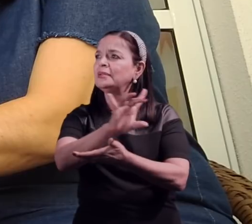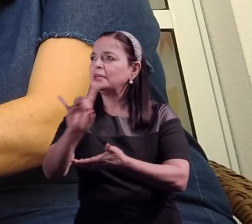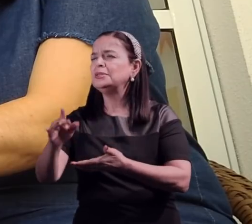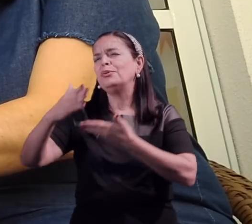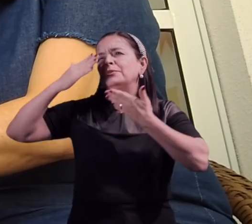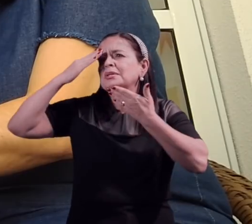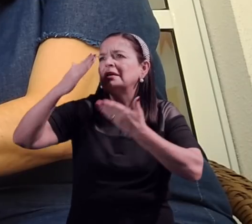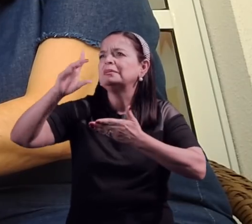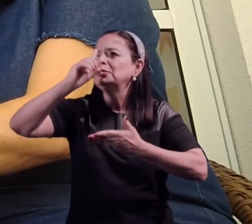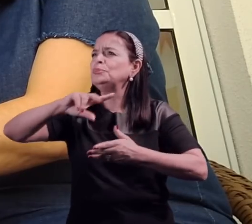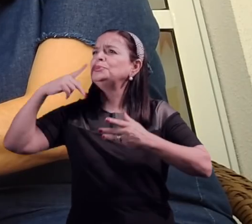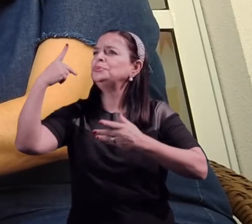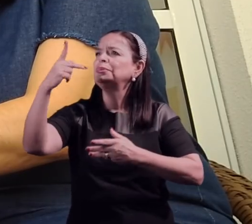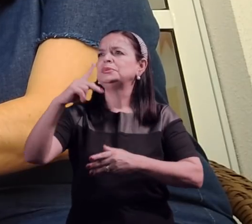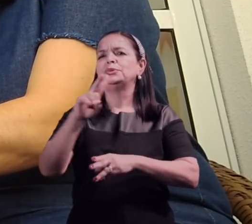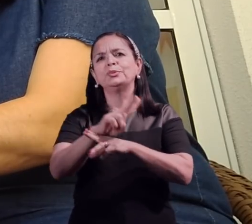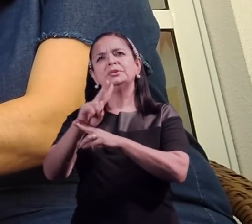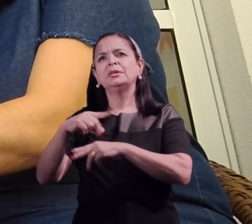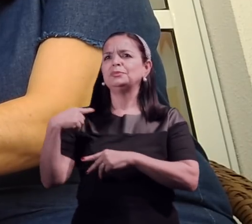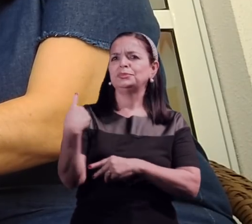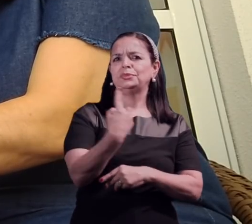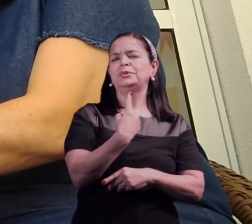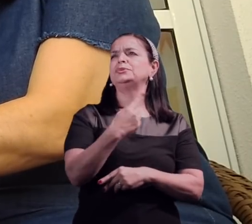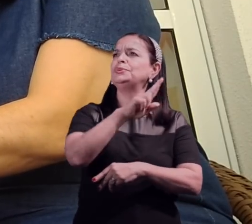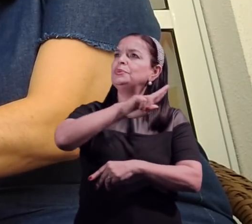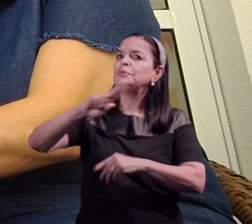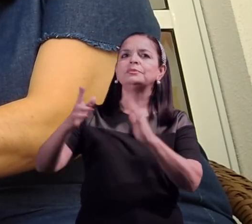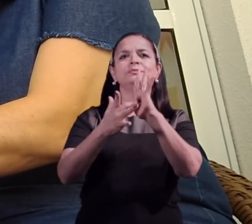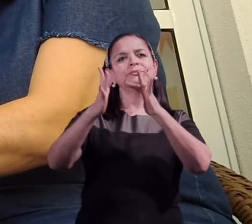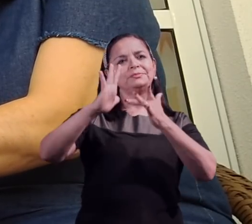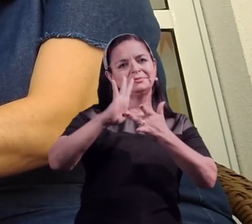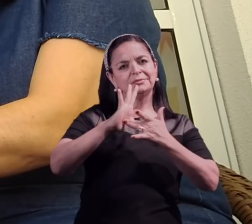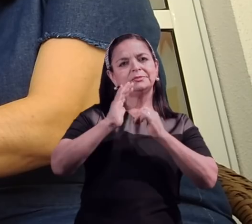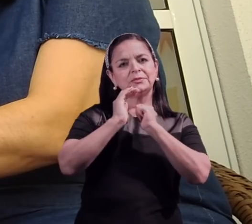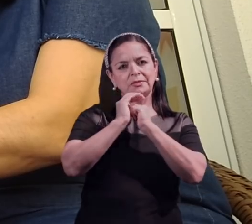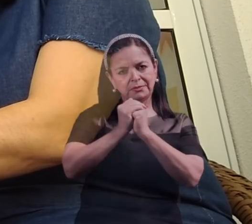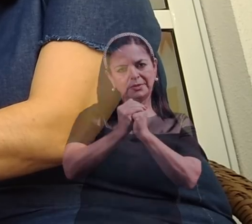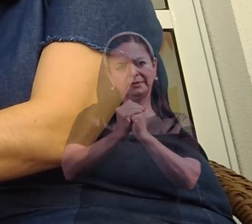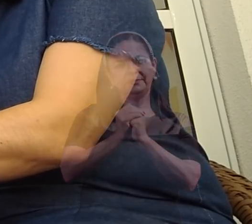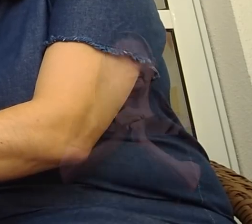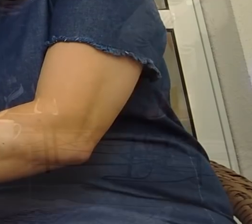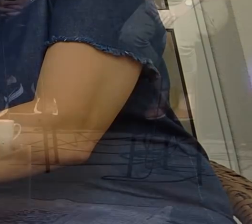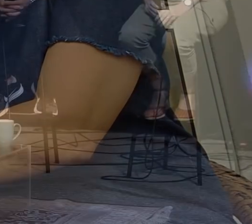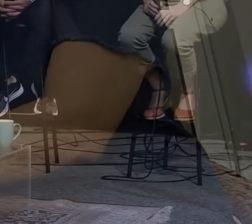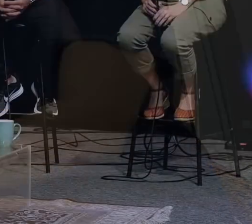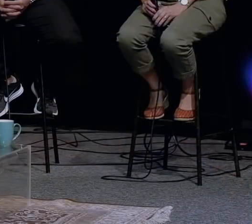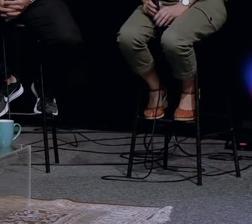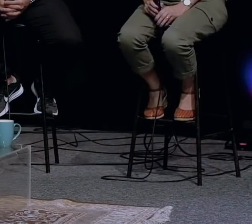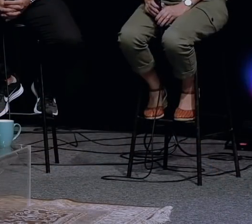Teu cuidado, pela Tua provisão sobre nós. Em nome de Jesus que nós oramos. Amém. Amém. Amém.